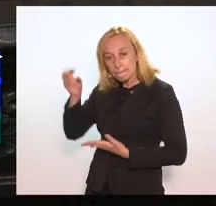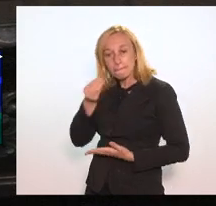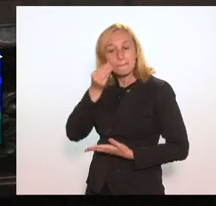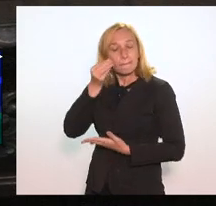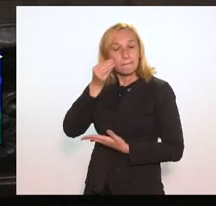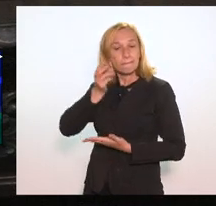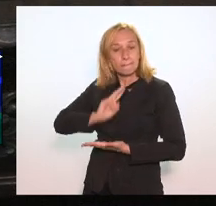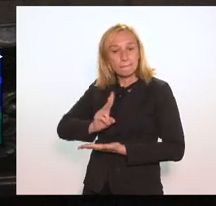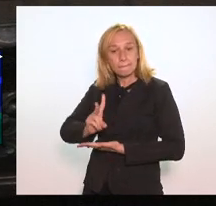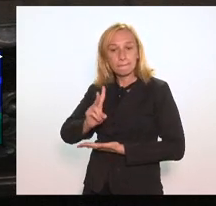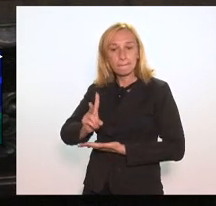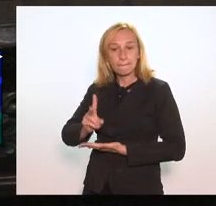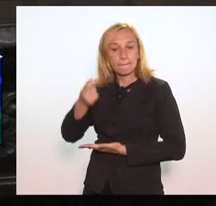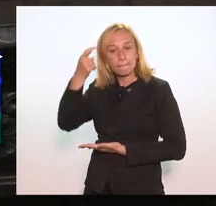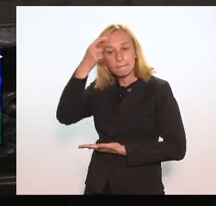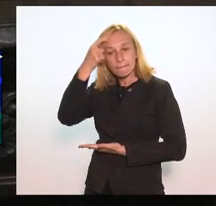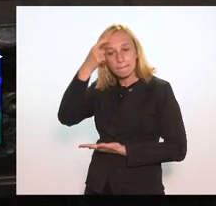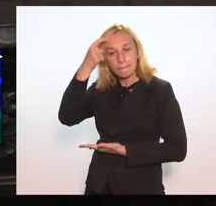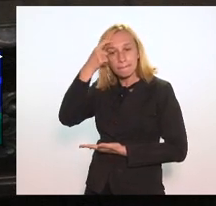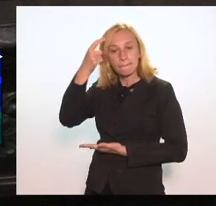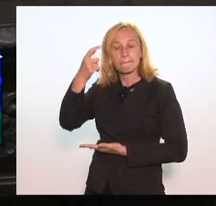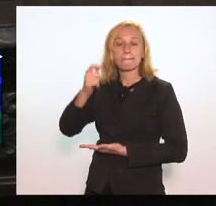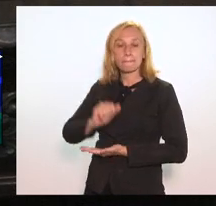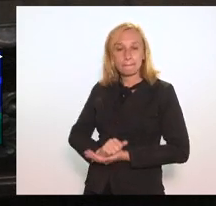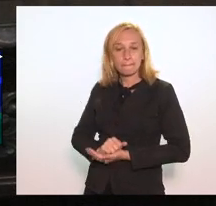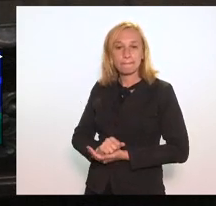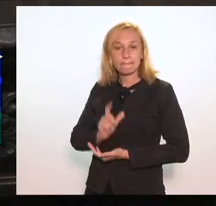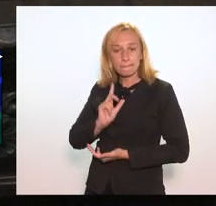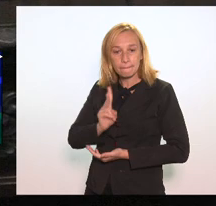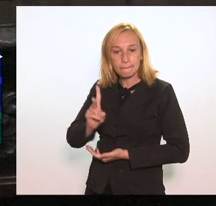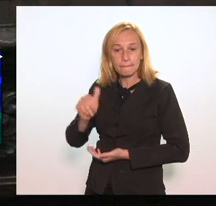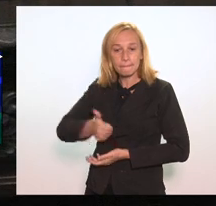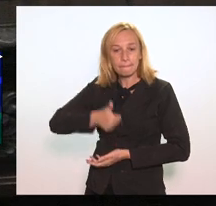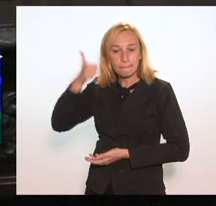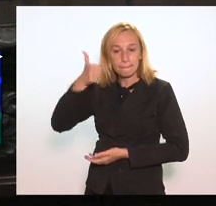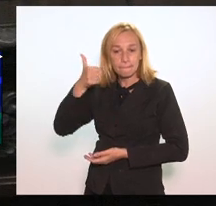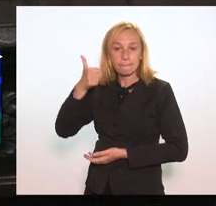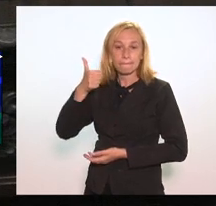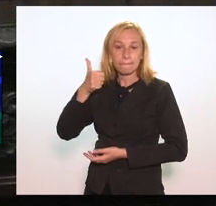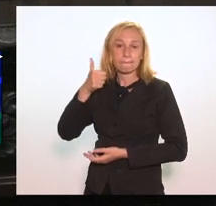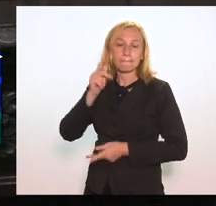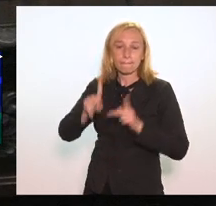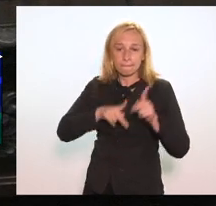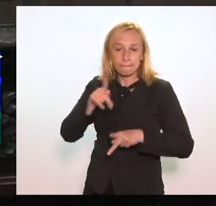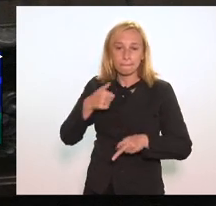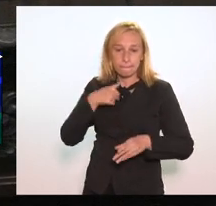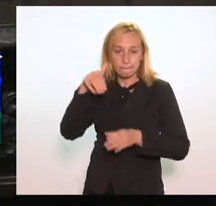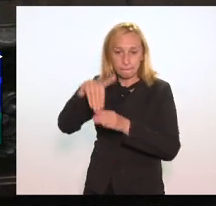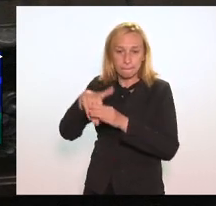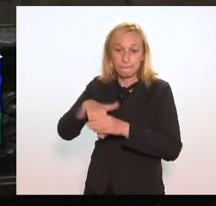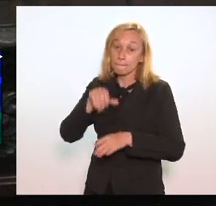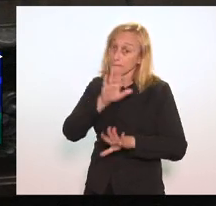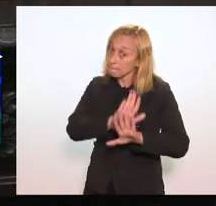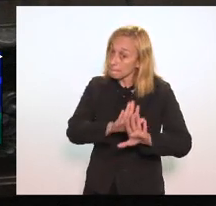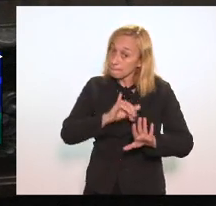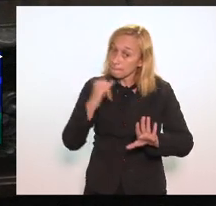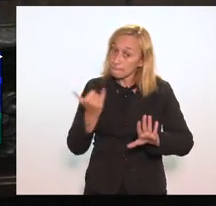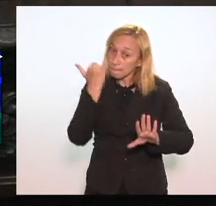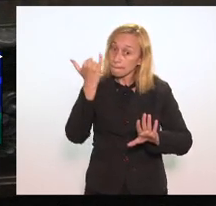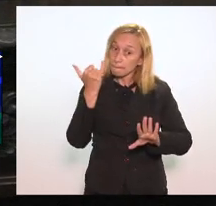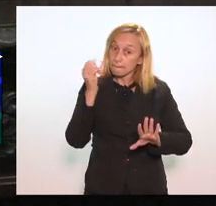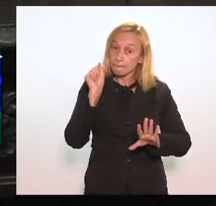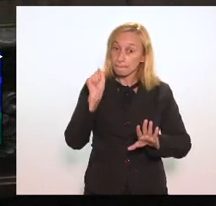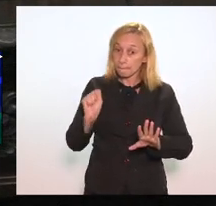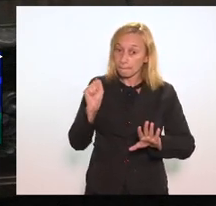sempre vou botar com a minha consciência sempre vou botar o que é melhor para a população agora é importante que o